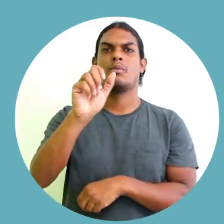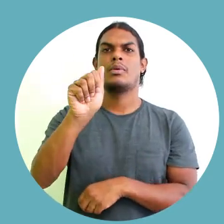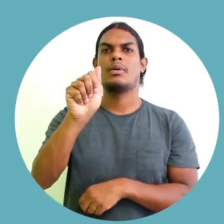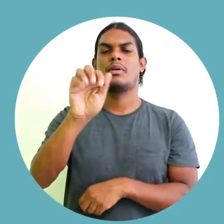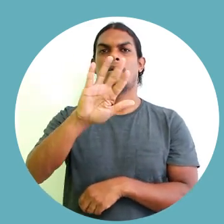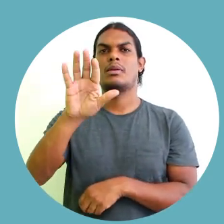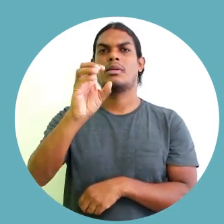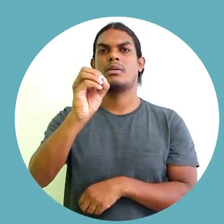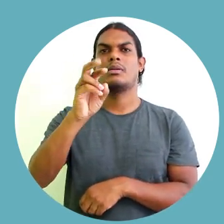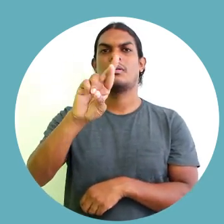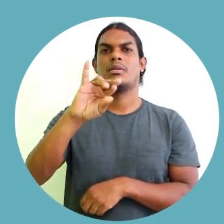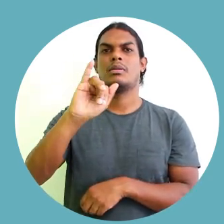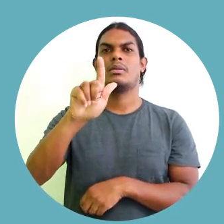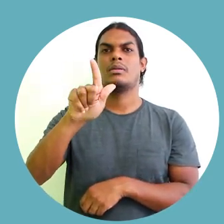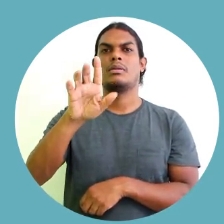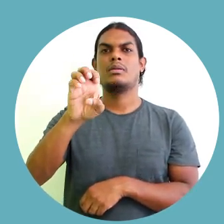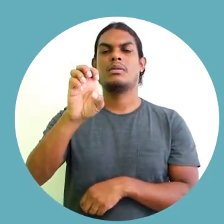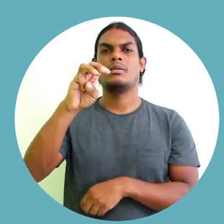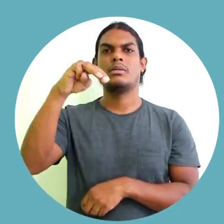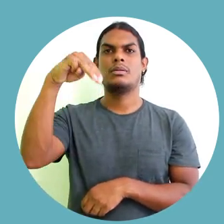utiliza muito